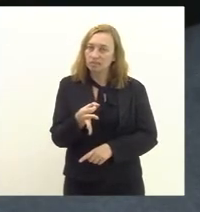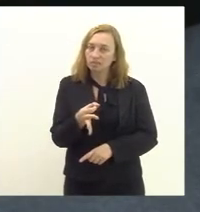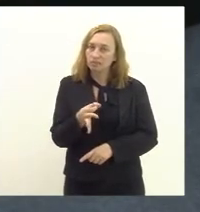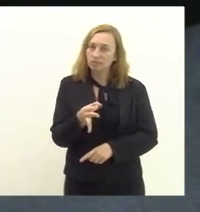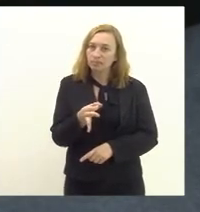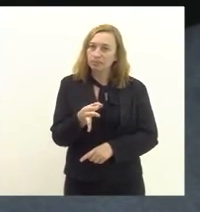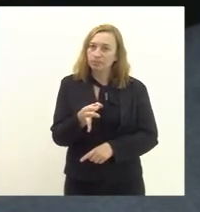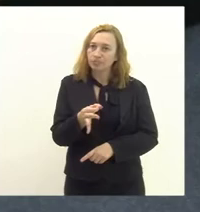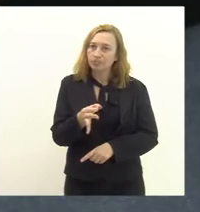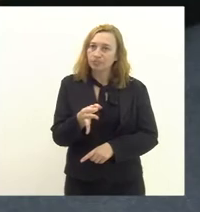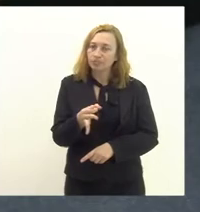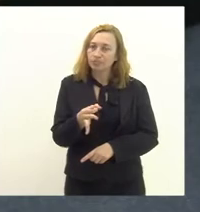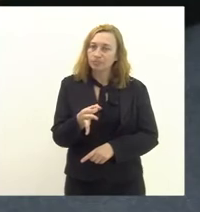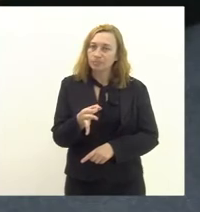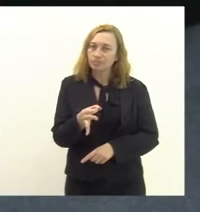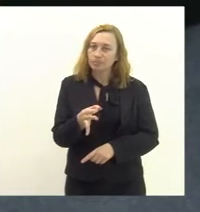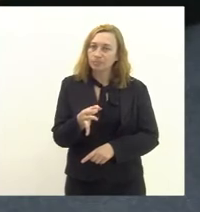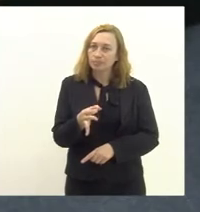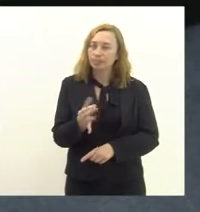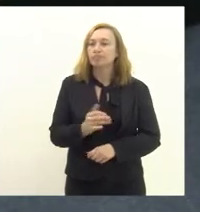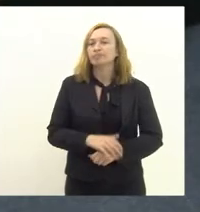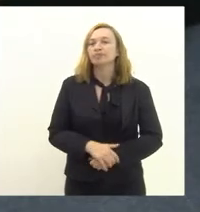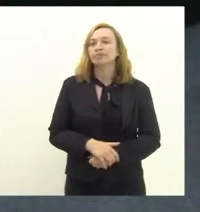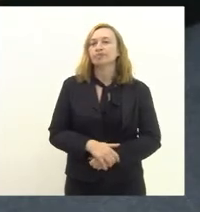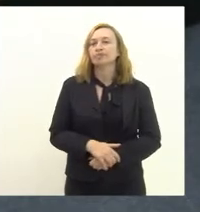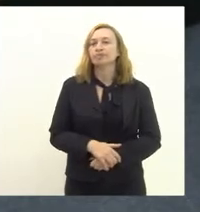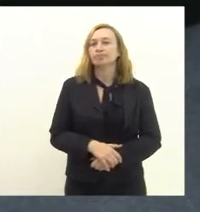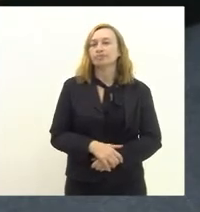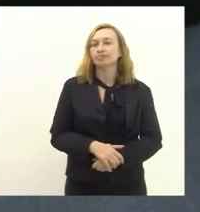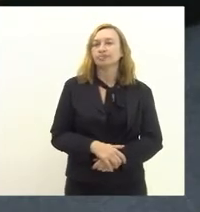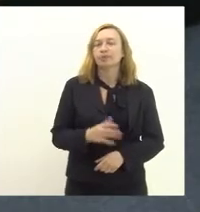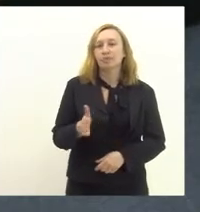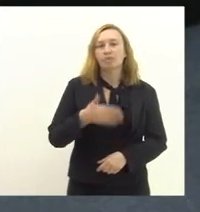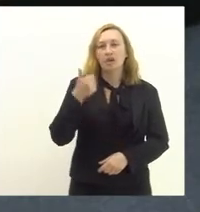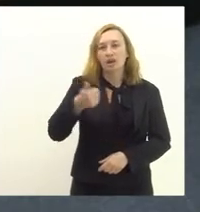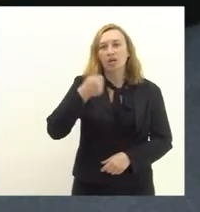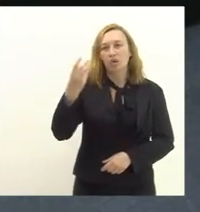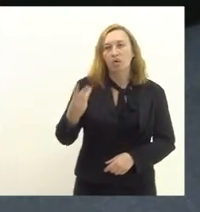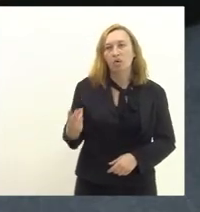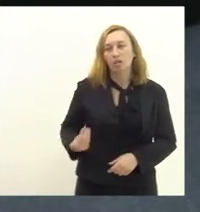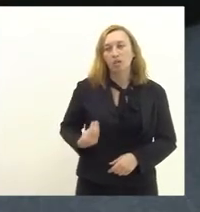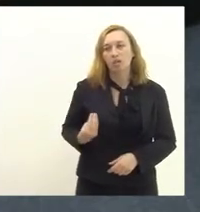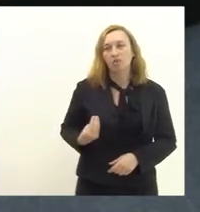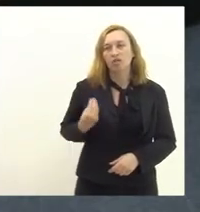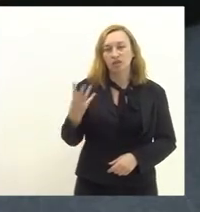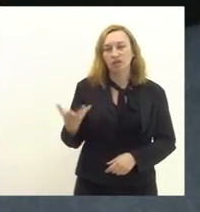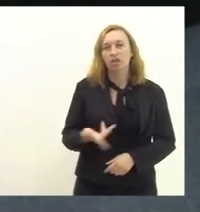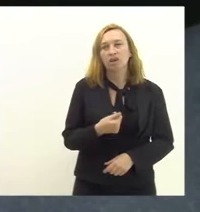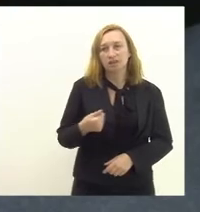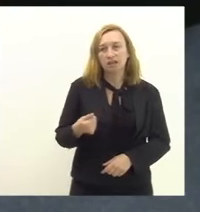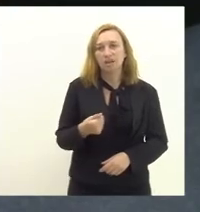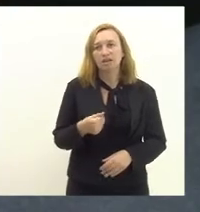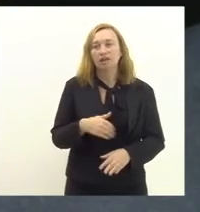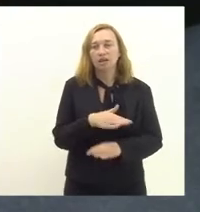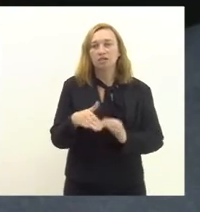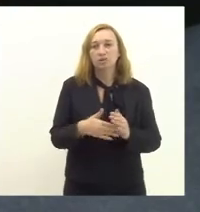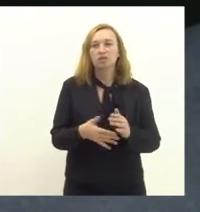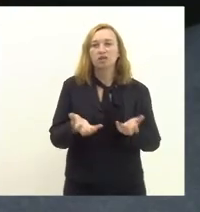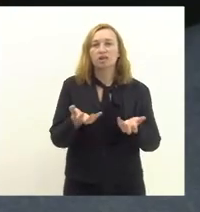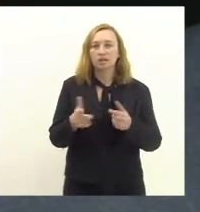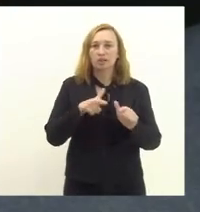uma maneira efetiva de dar melhores condições de vida para os que querem